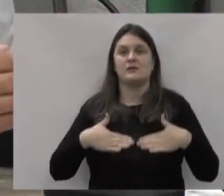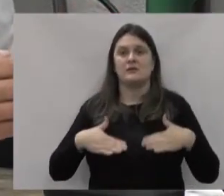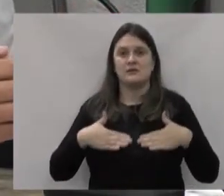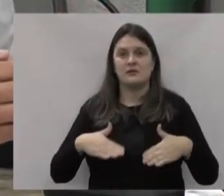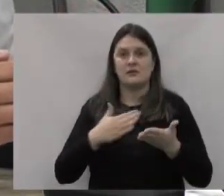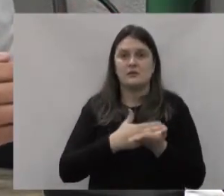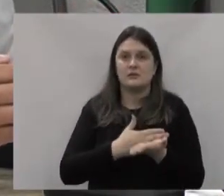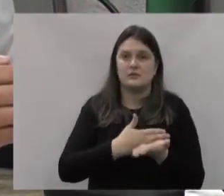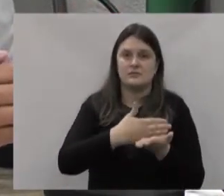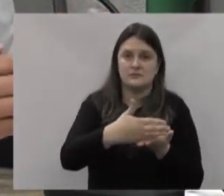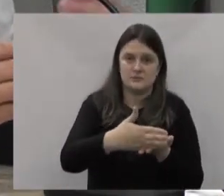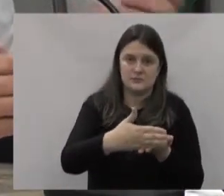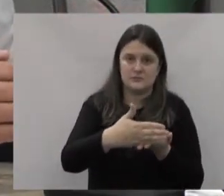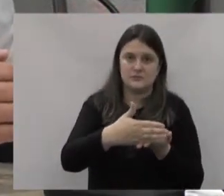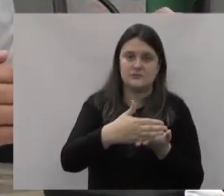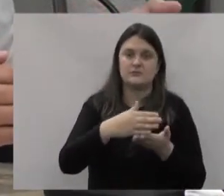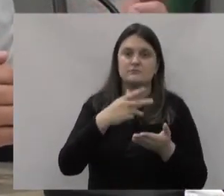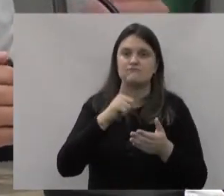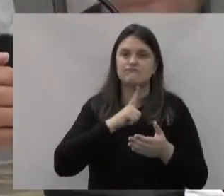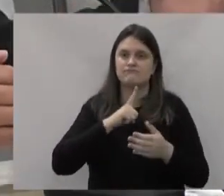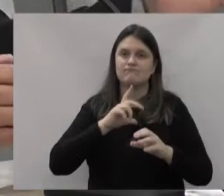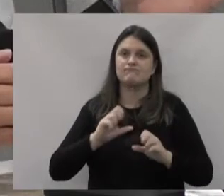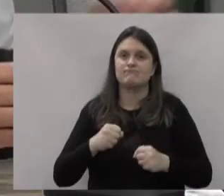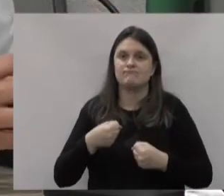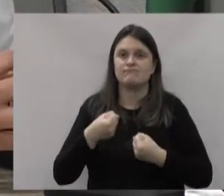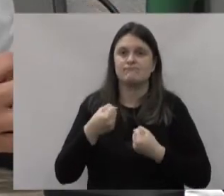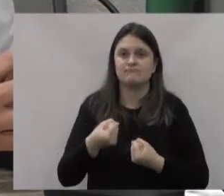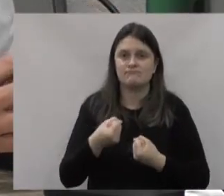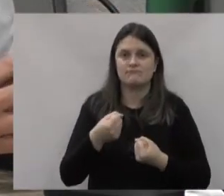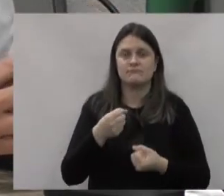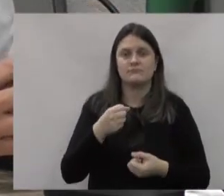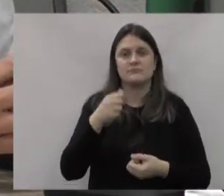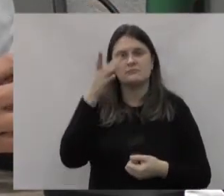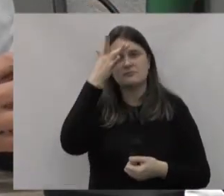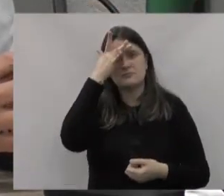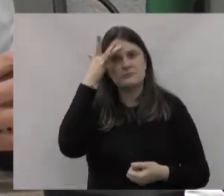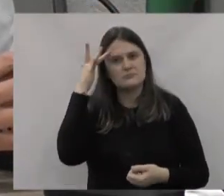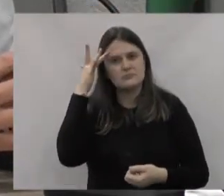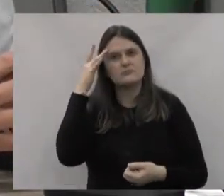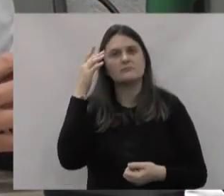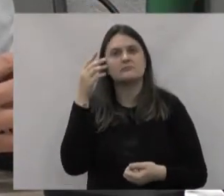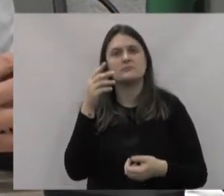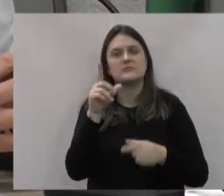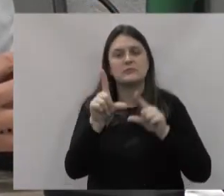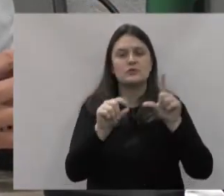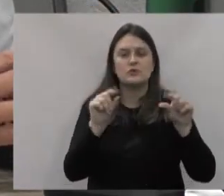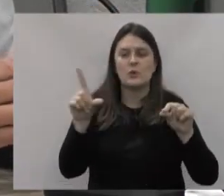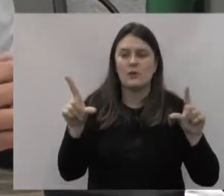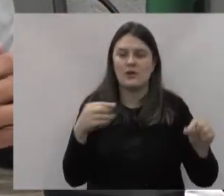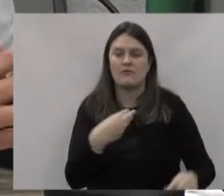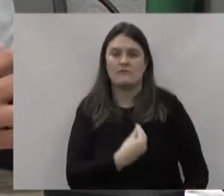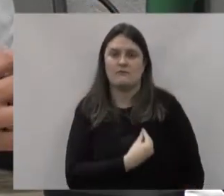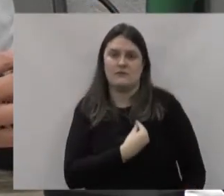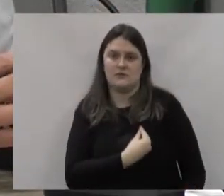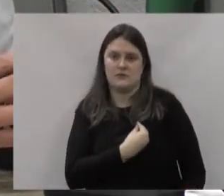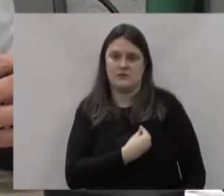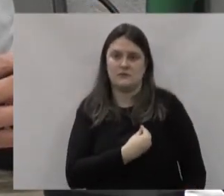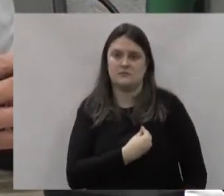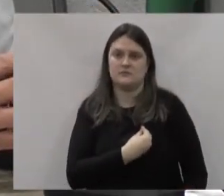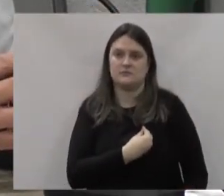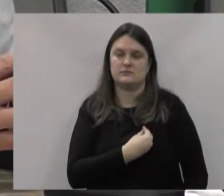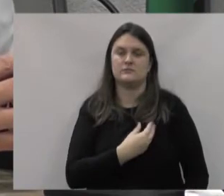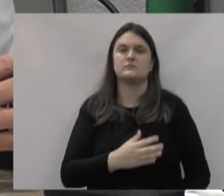necessário, inicial, e essa força na sequência para que as pessoas possam tomar as decisões que, na verdade, vão